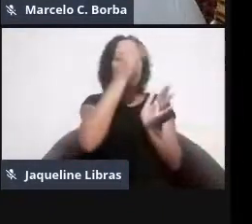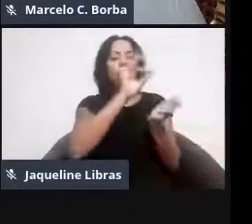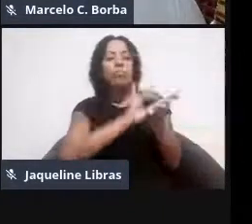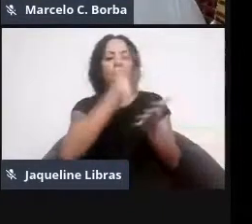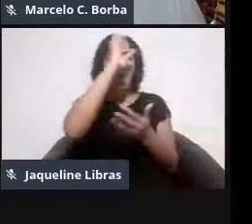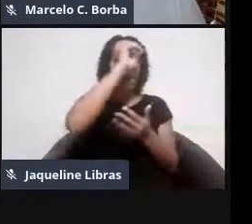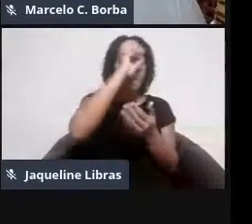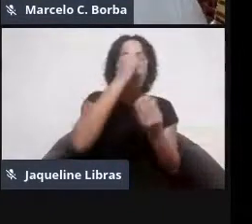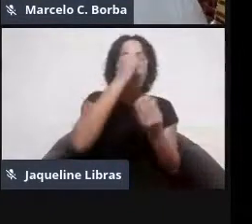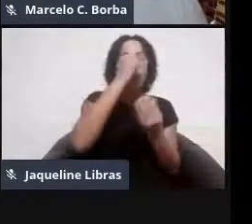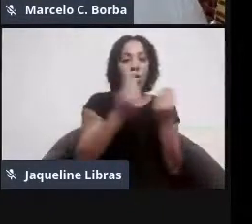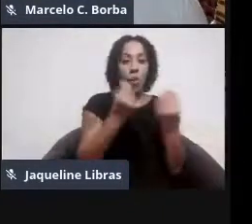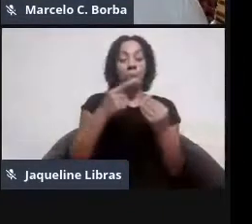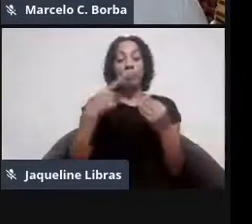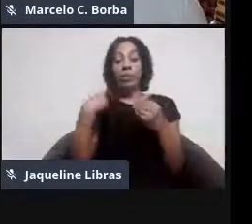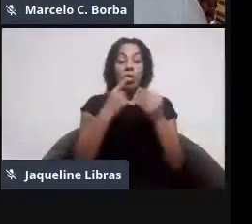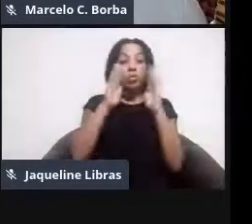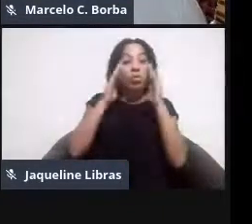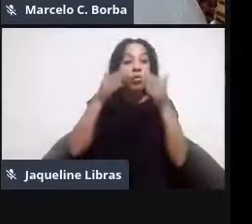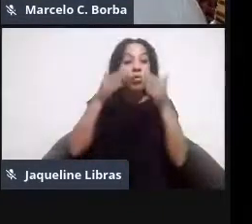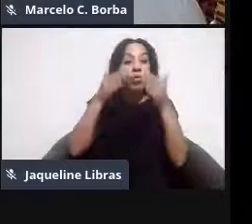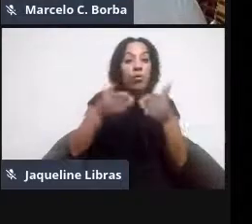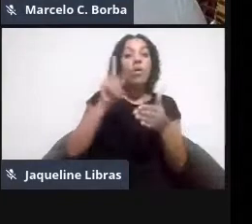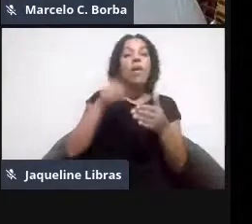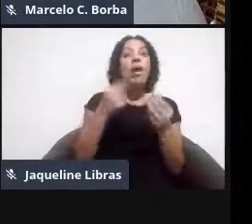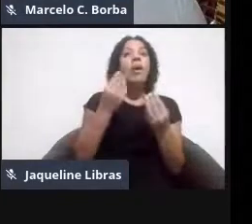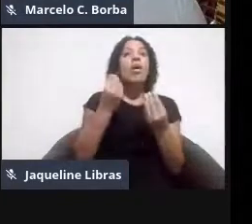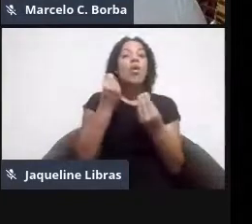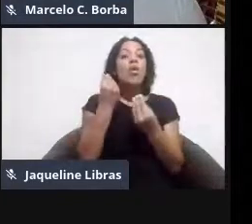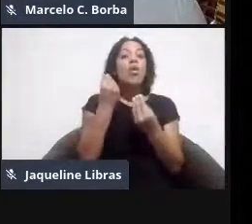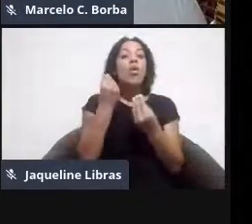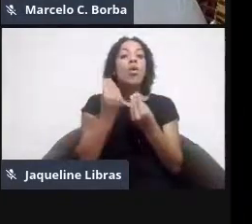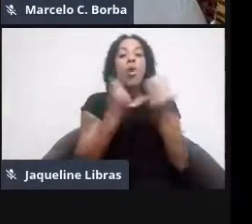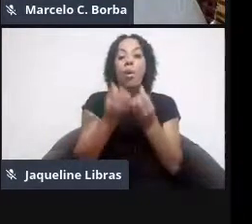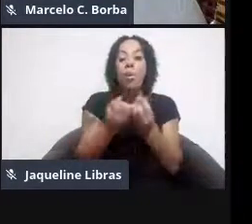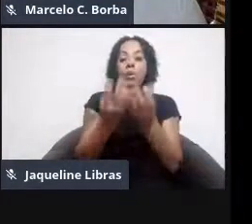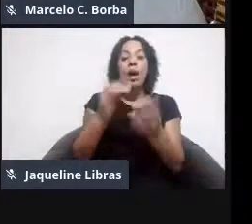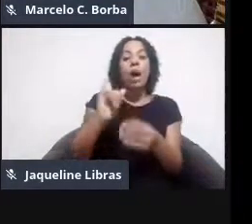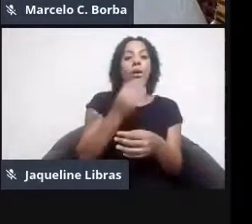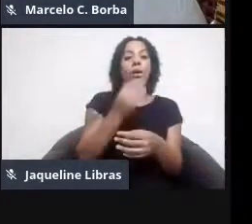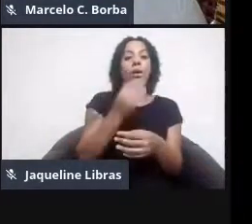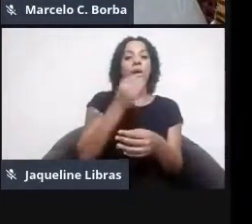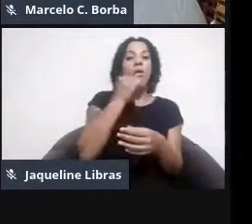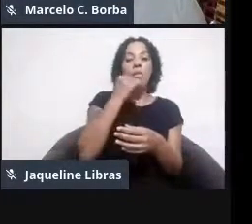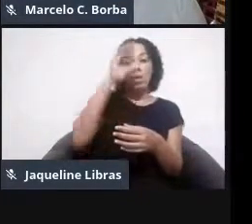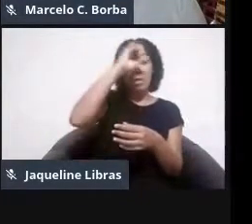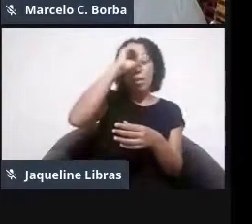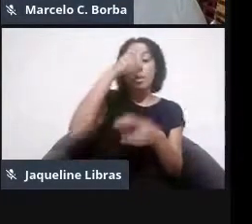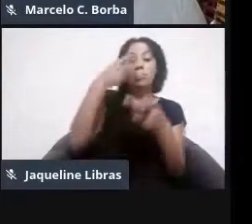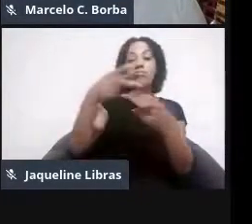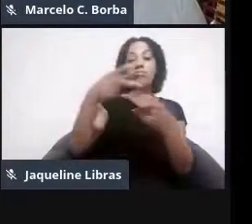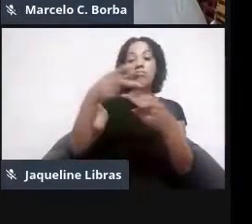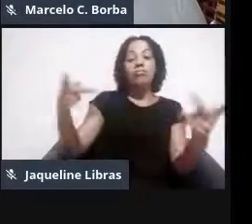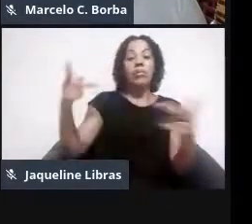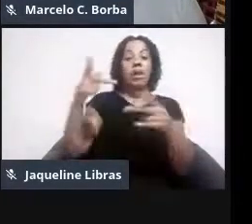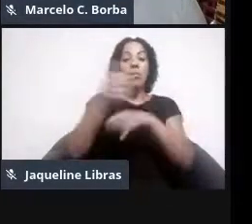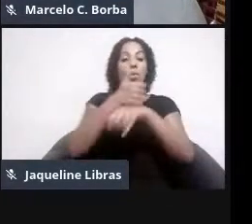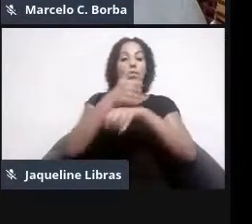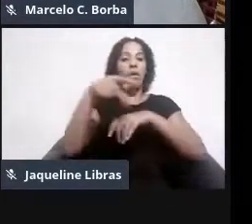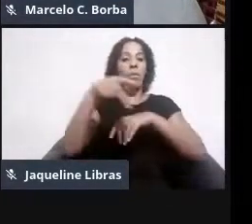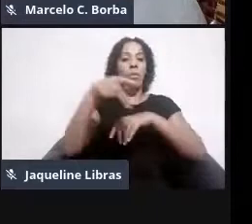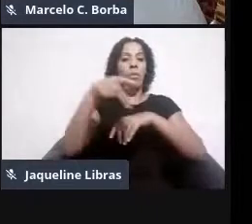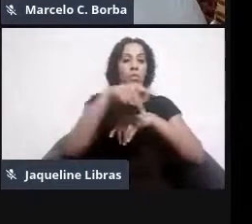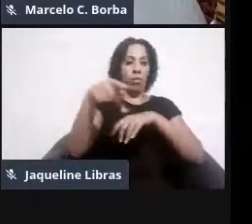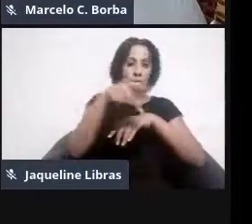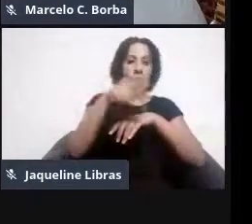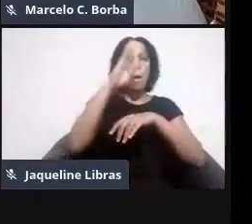E o nosso foco é justamente como propiciar oportunidades de aprendizagem profissional aos professores a partir do uso